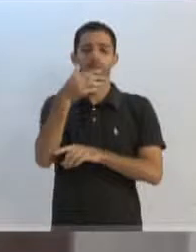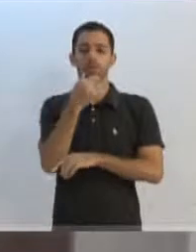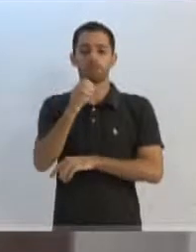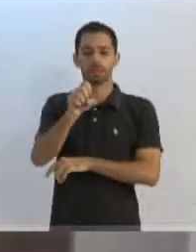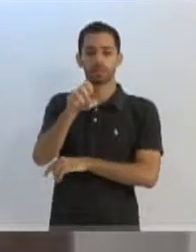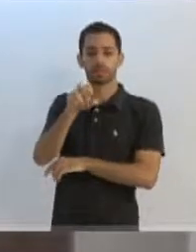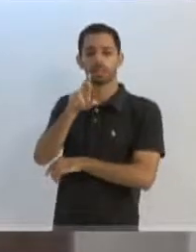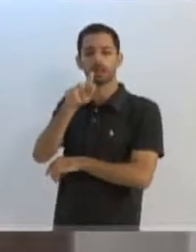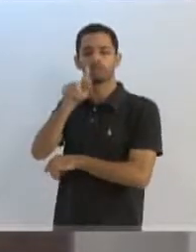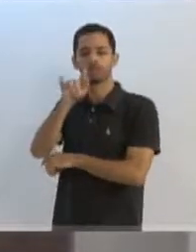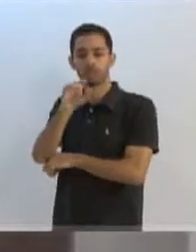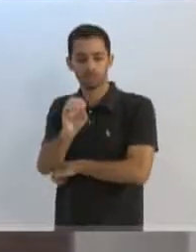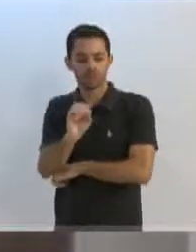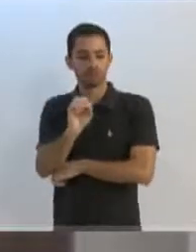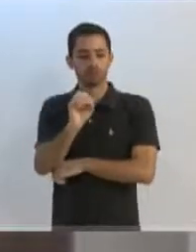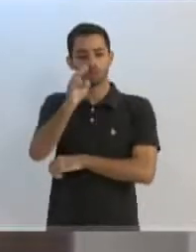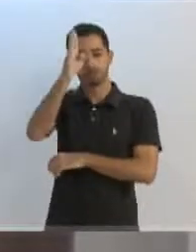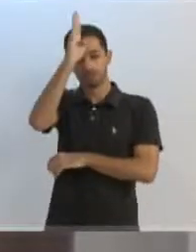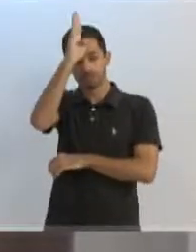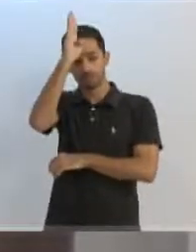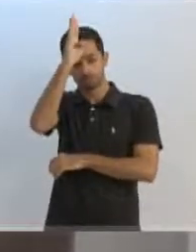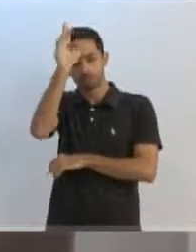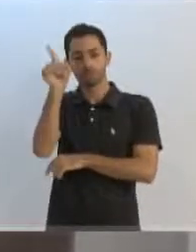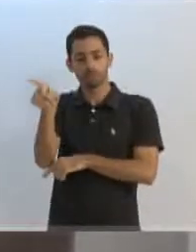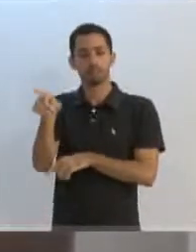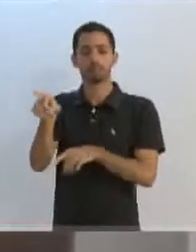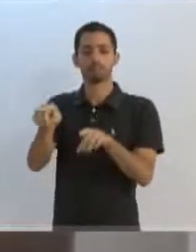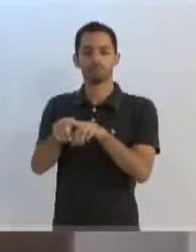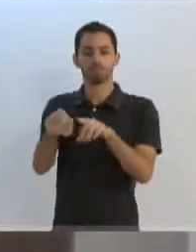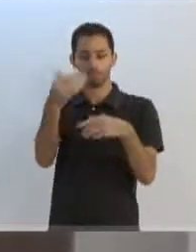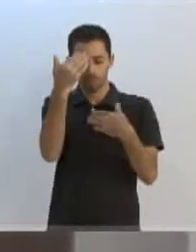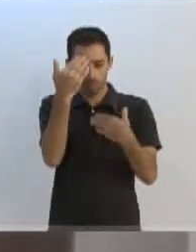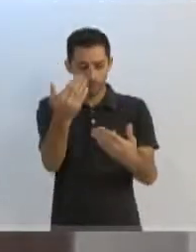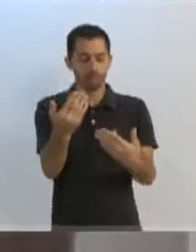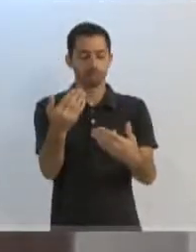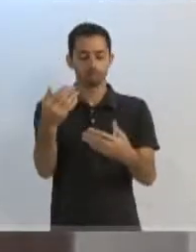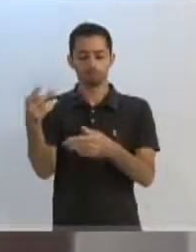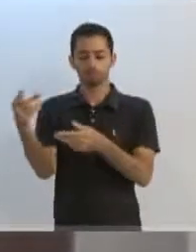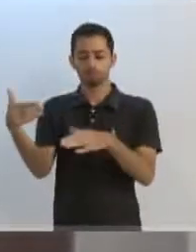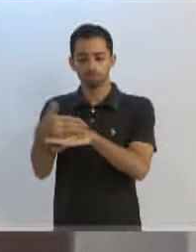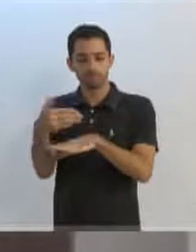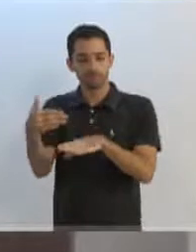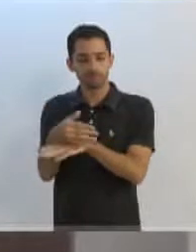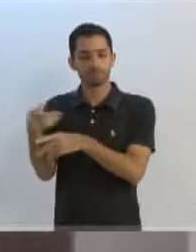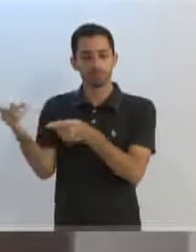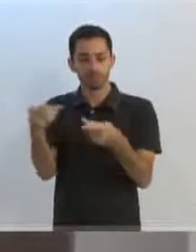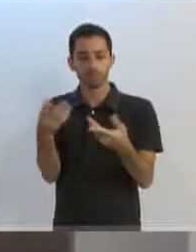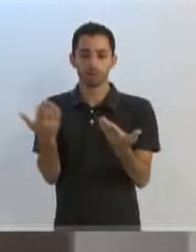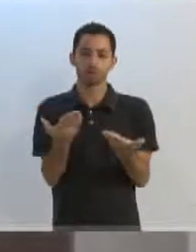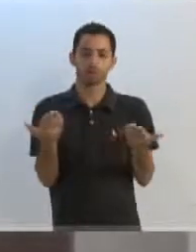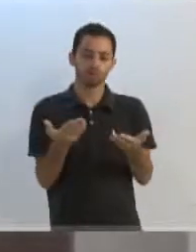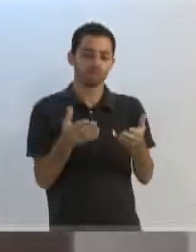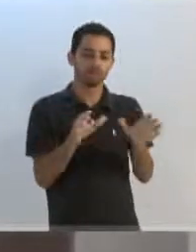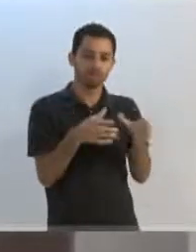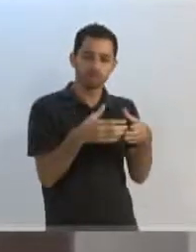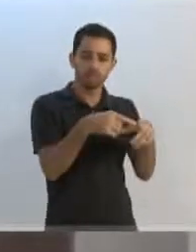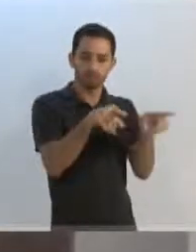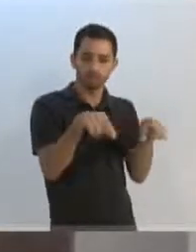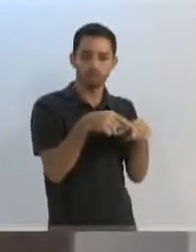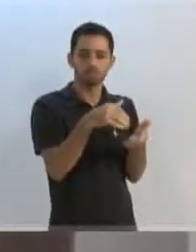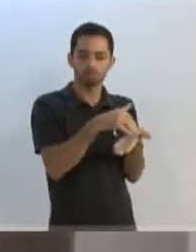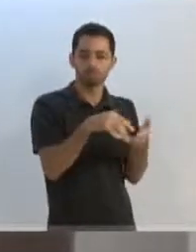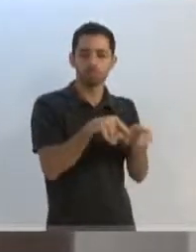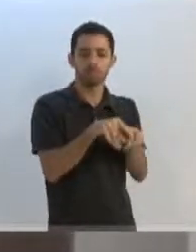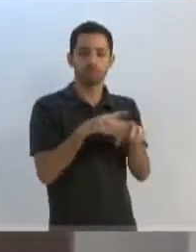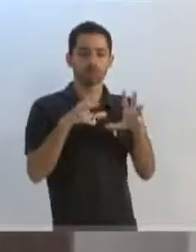é também luís é que nos visita hoje obrigado pela visita também nosso gabinete ou nada e todos os